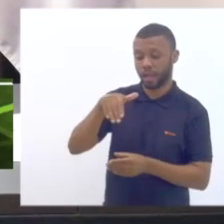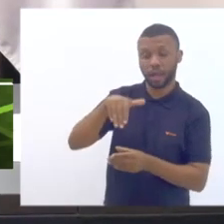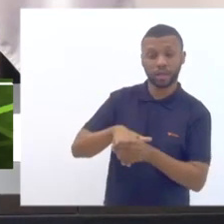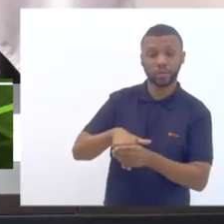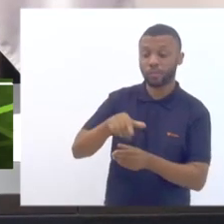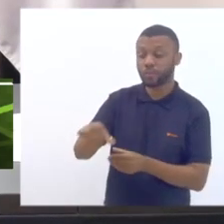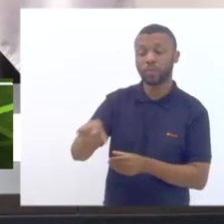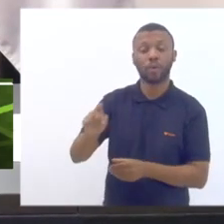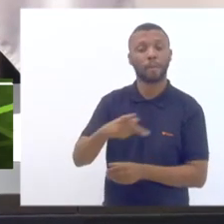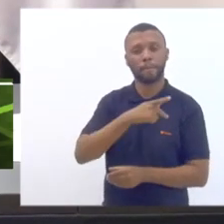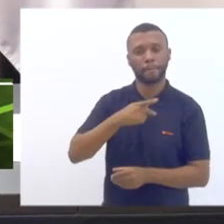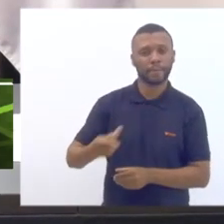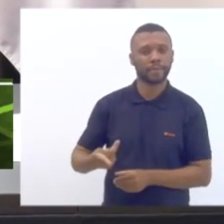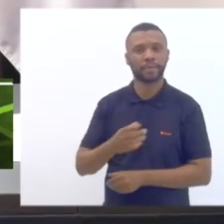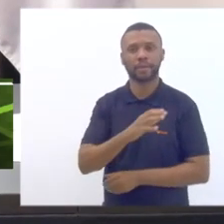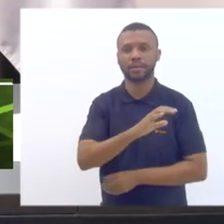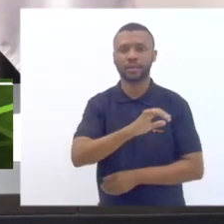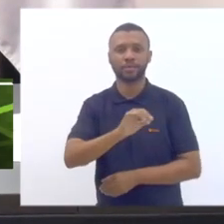Assim posto,